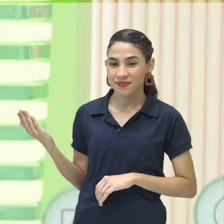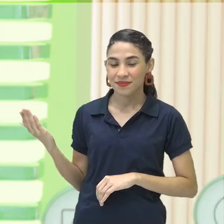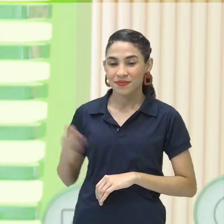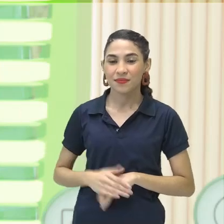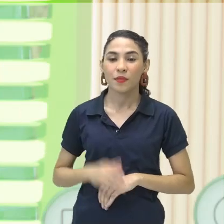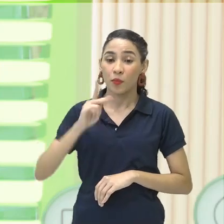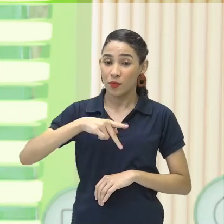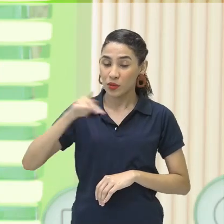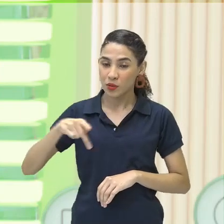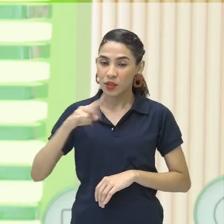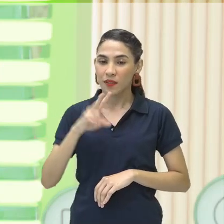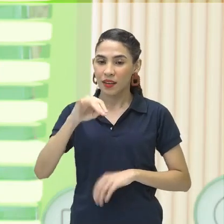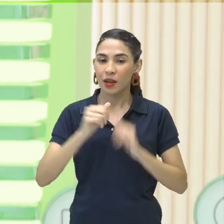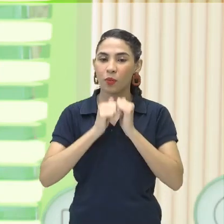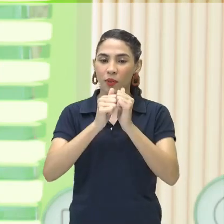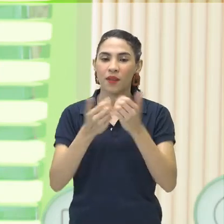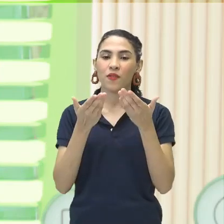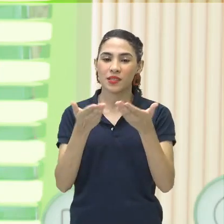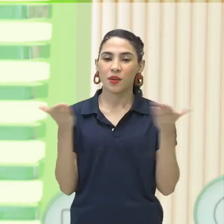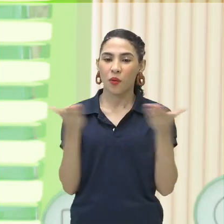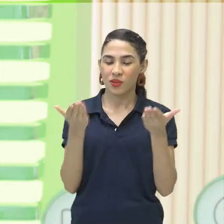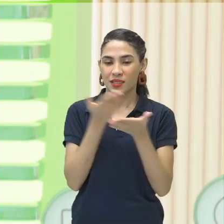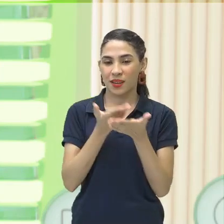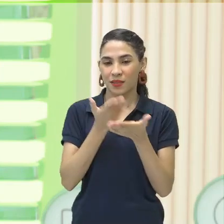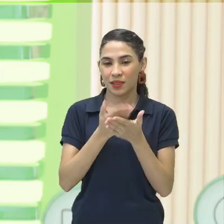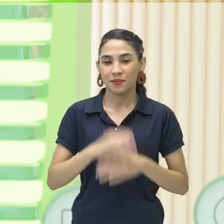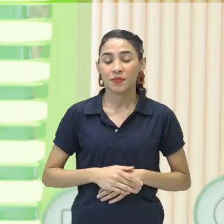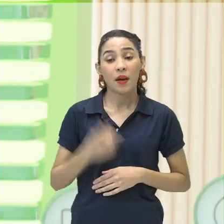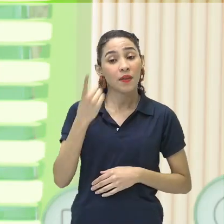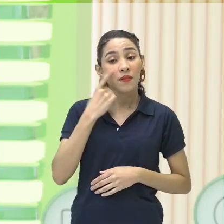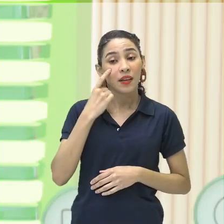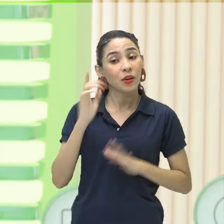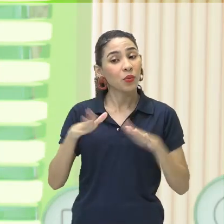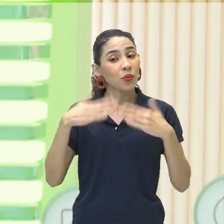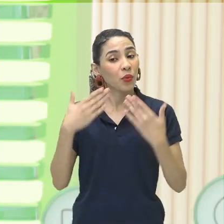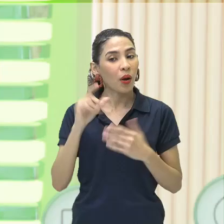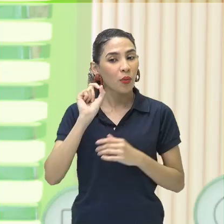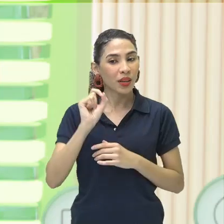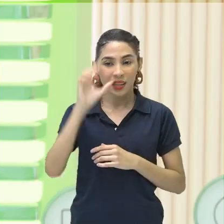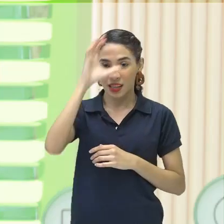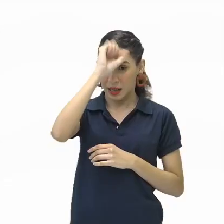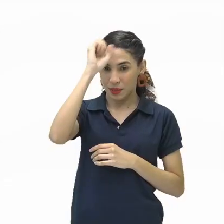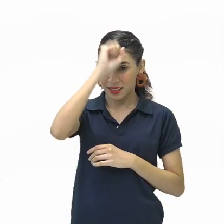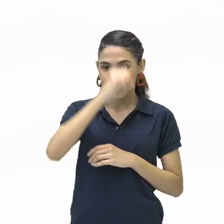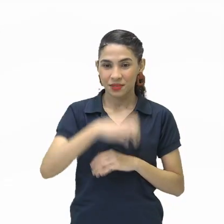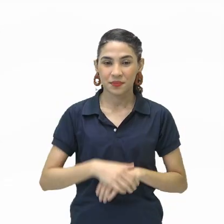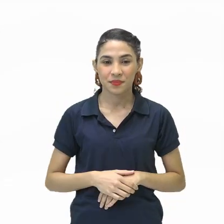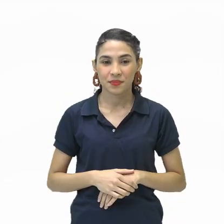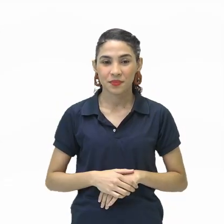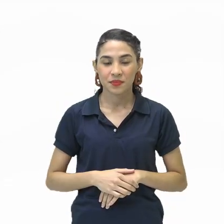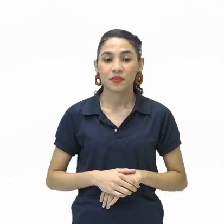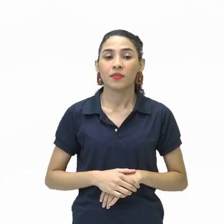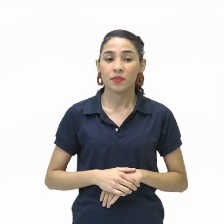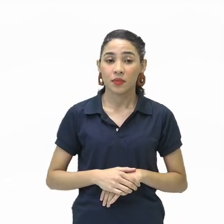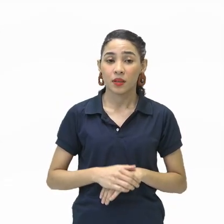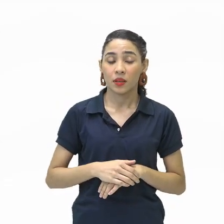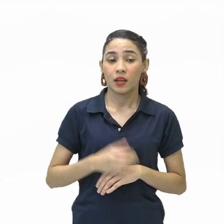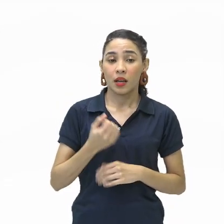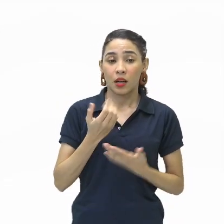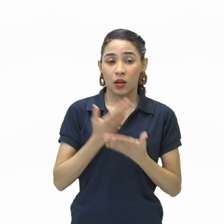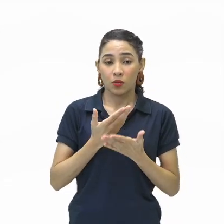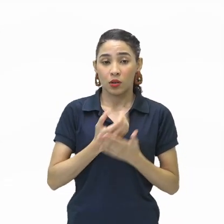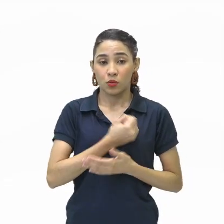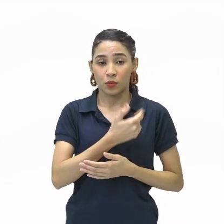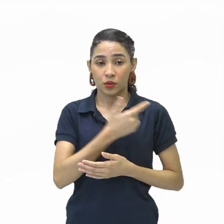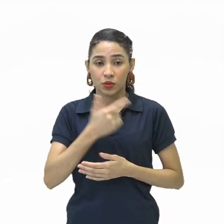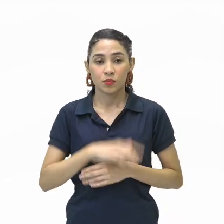Graça, a professora que vai acompanhar vocês nessa aula de hoje. Bora dar uma olhadinha no que nós vamos estudar. Na aula